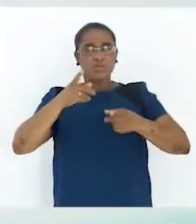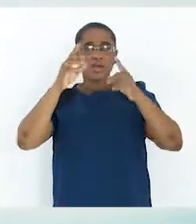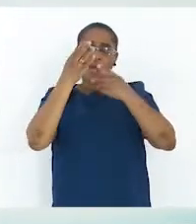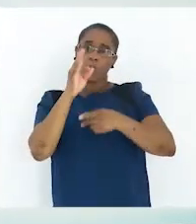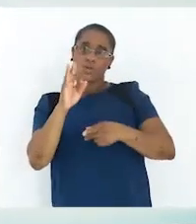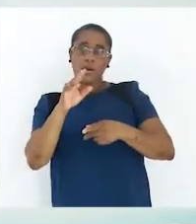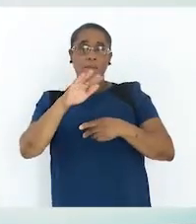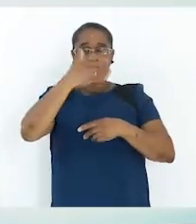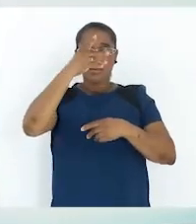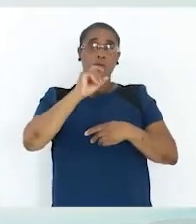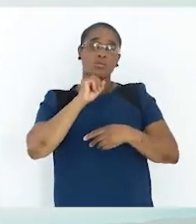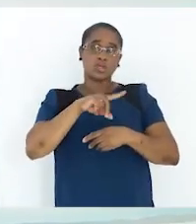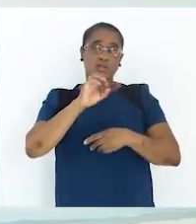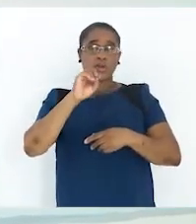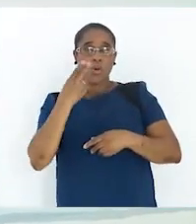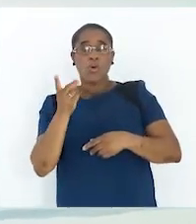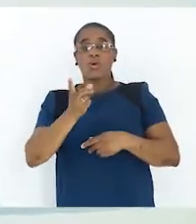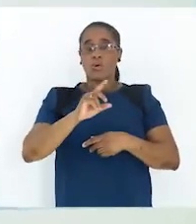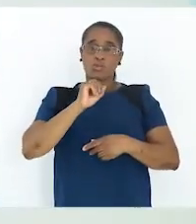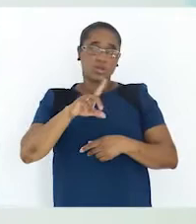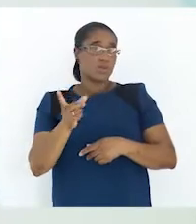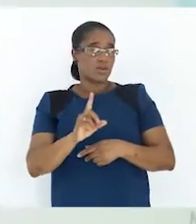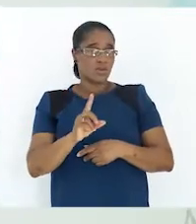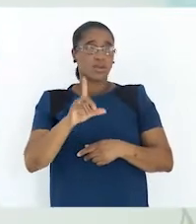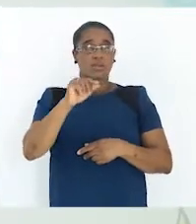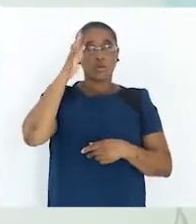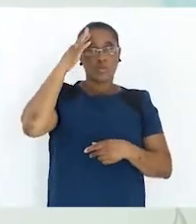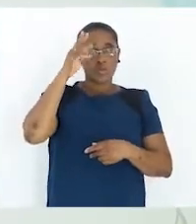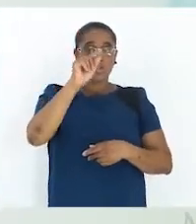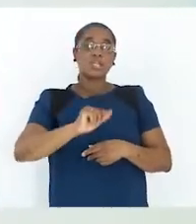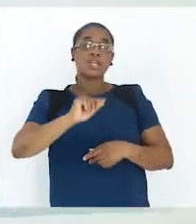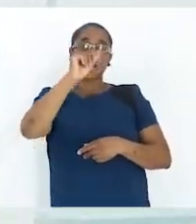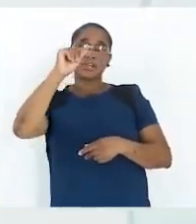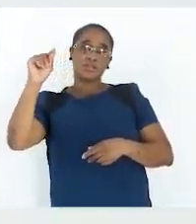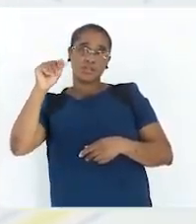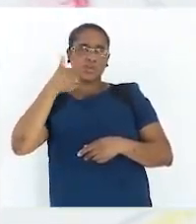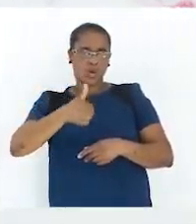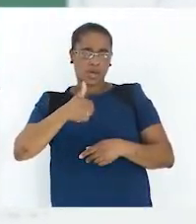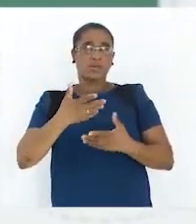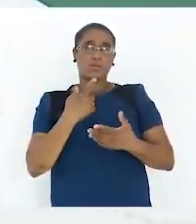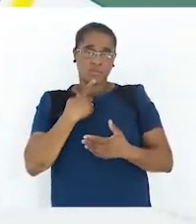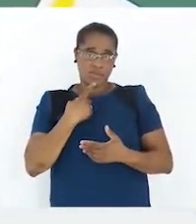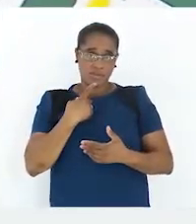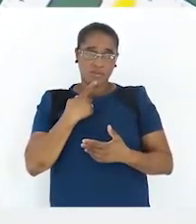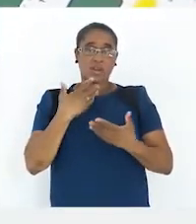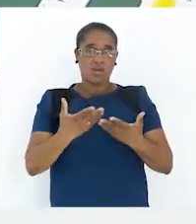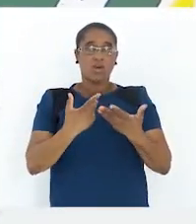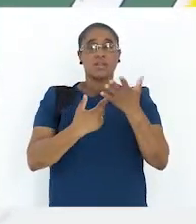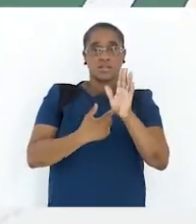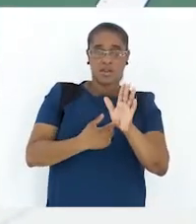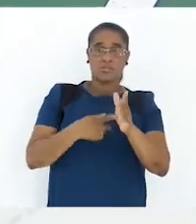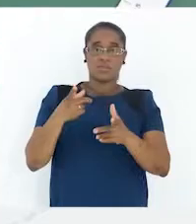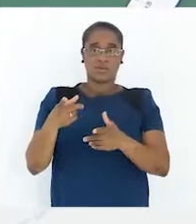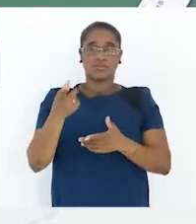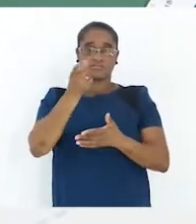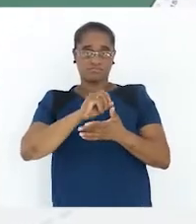possível ou não, e também o número de raízes, correto? Então vamos ver um exemplo, vamos colocar na tela